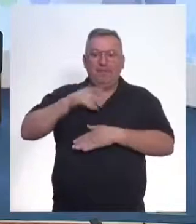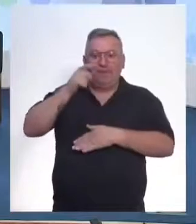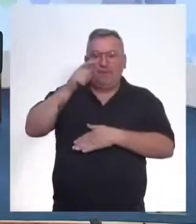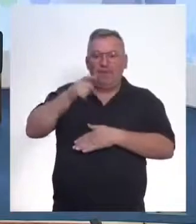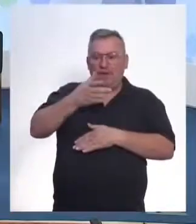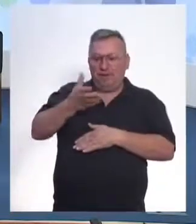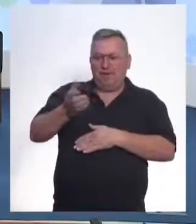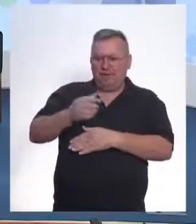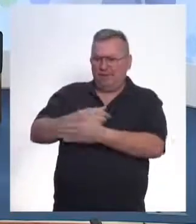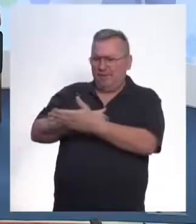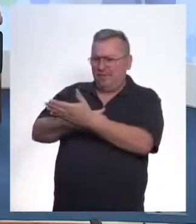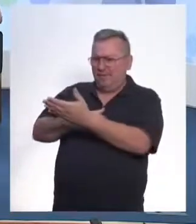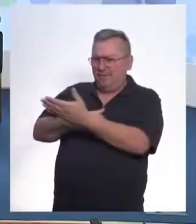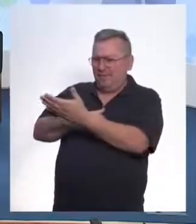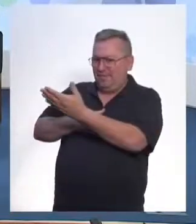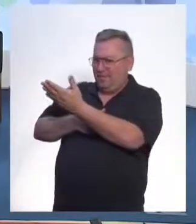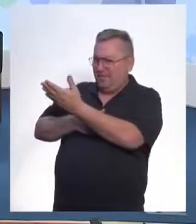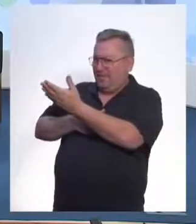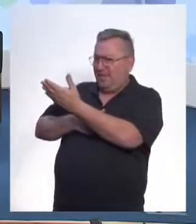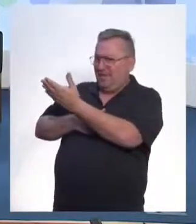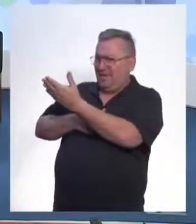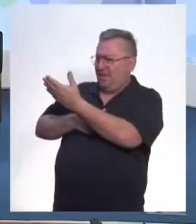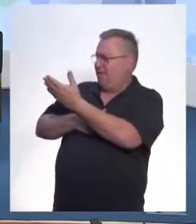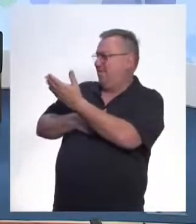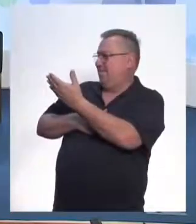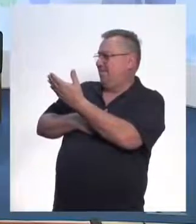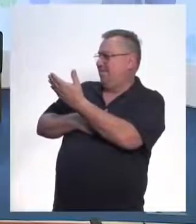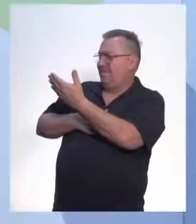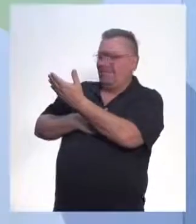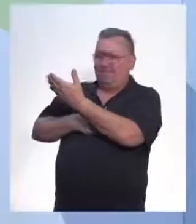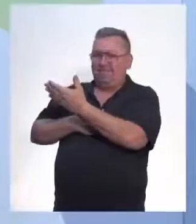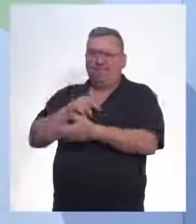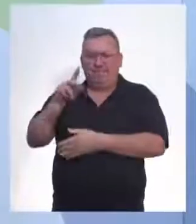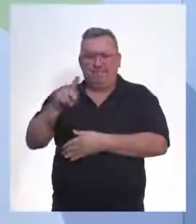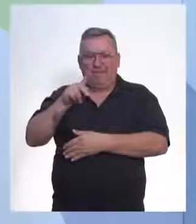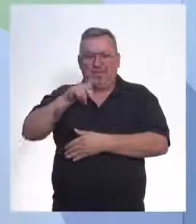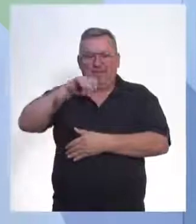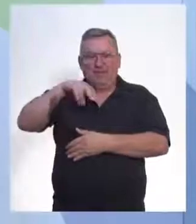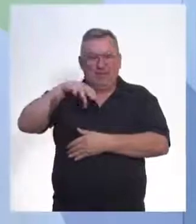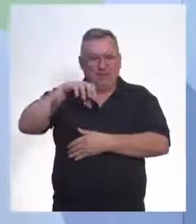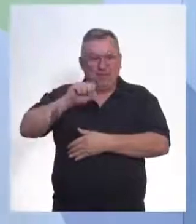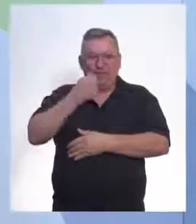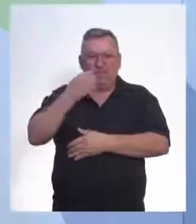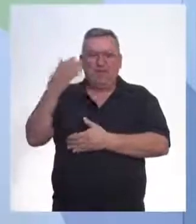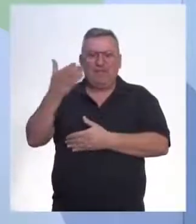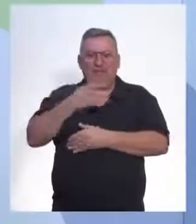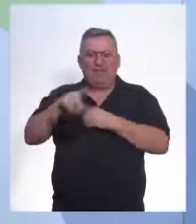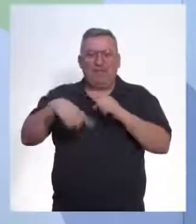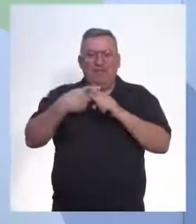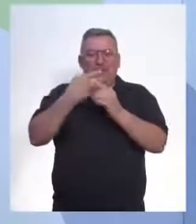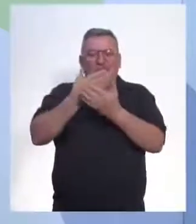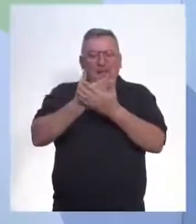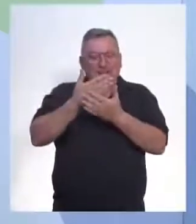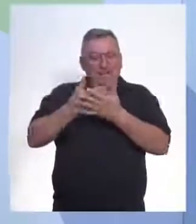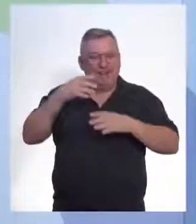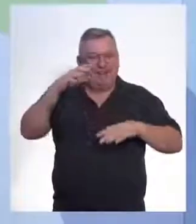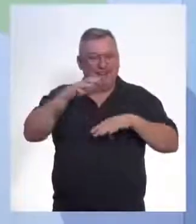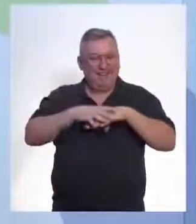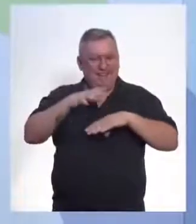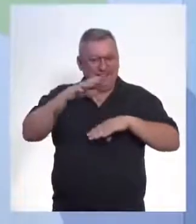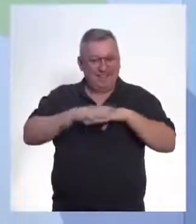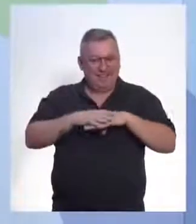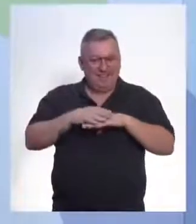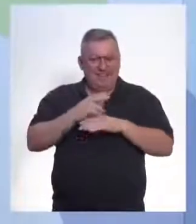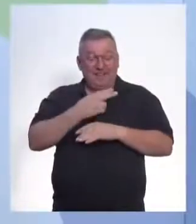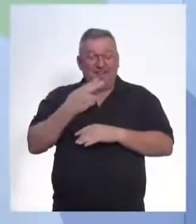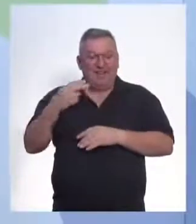isso, gente. A situação da pessoa, o professor Jonas. Olá, sejam todos bem-vindos para mais uma aula de matemática. Meu